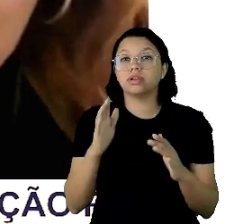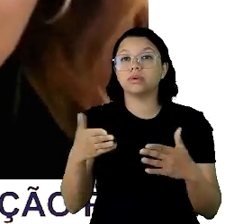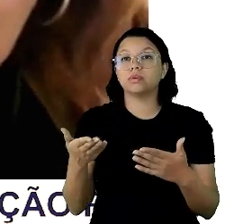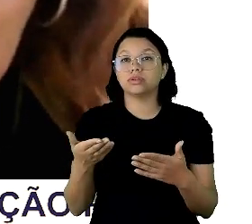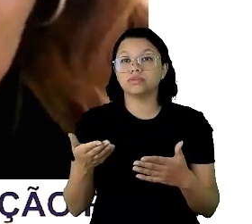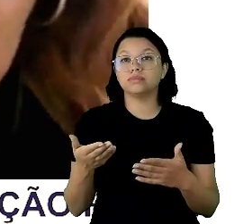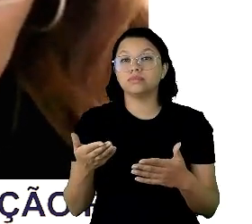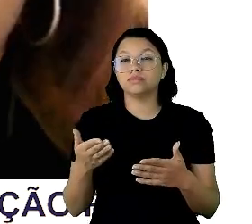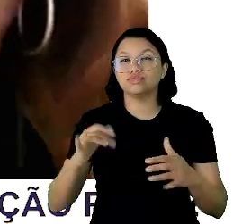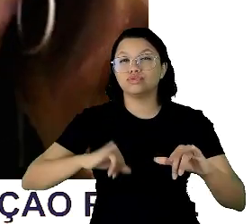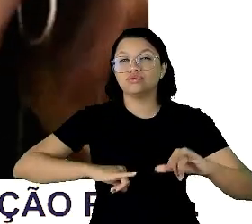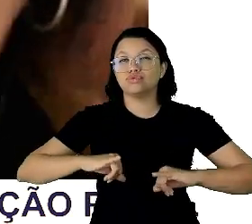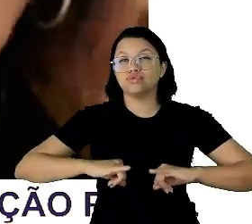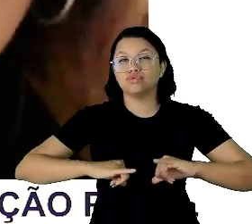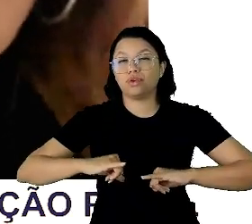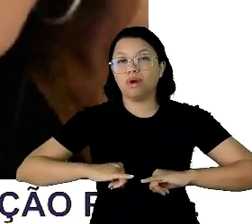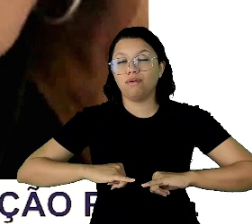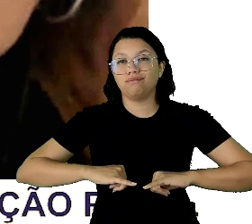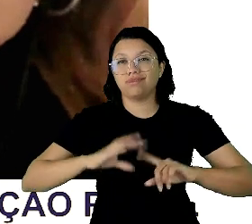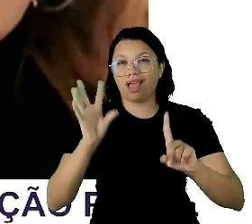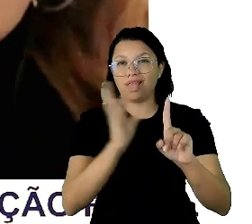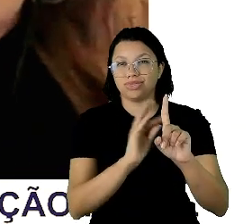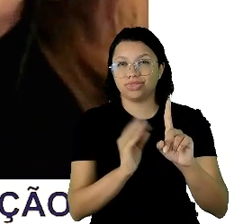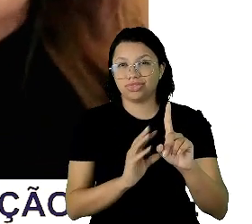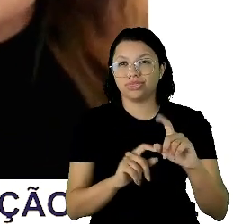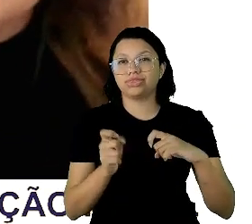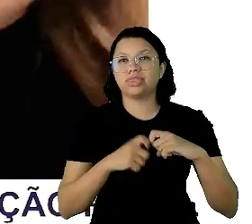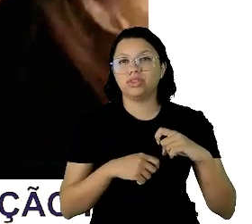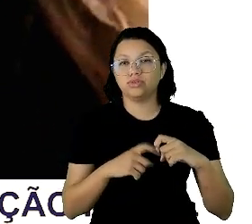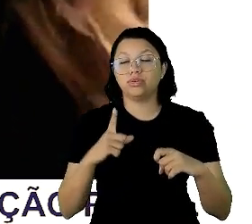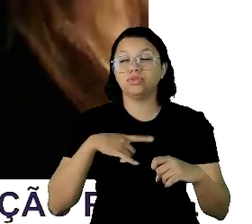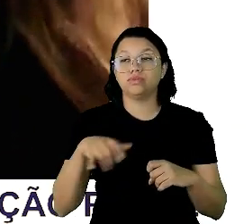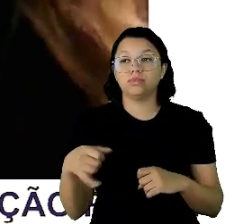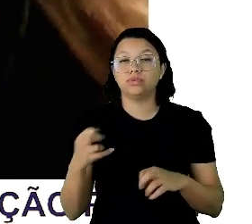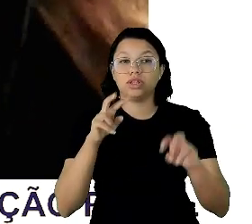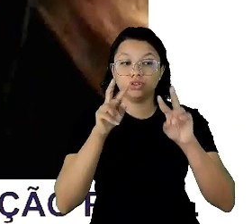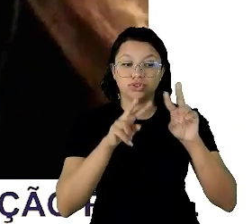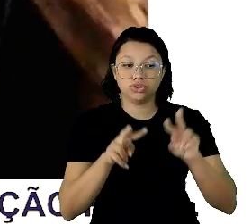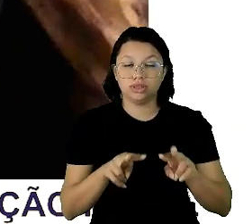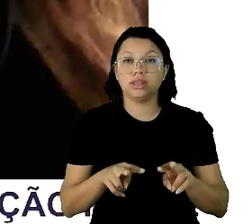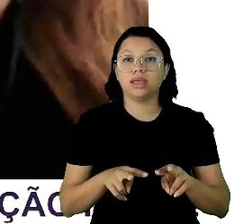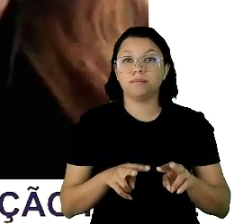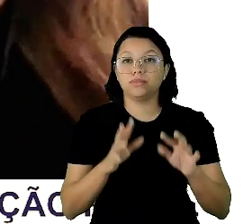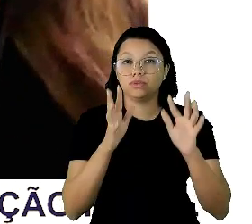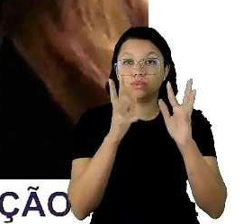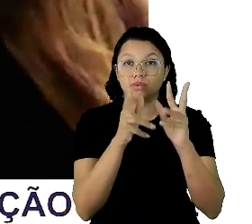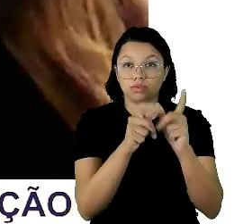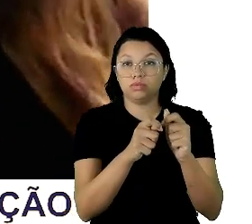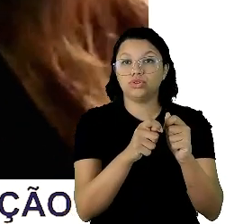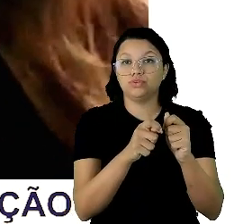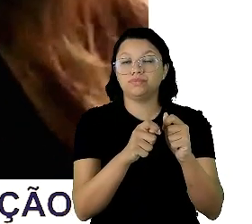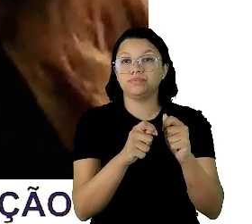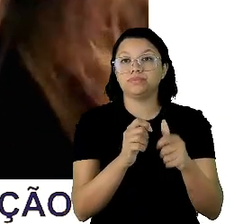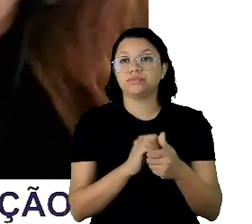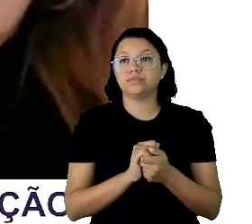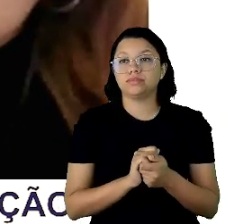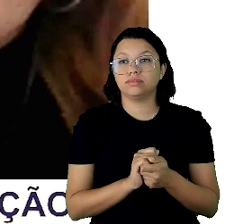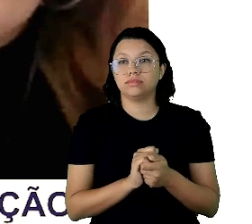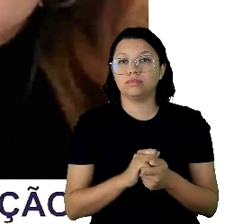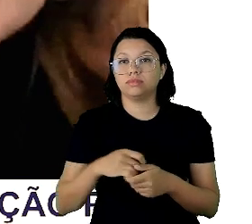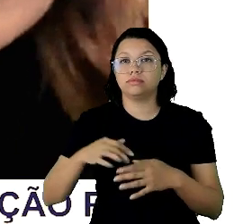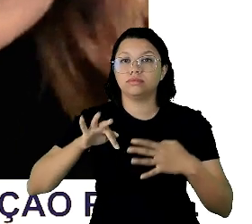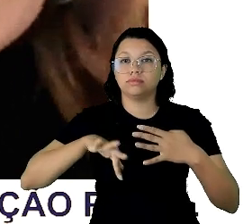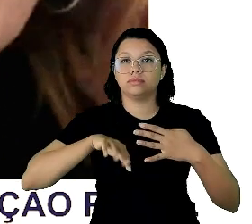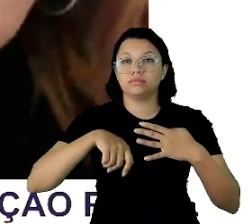caso desse, e eu tive a oportunidade de ler integralmente a sentença, a transcrição dos